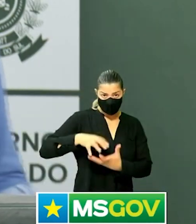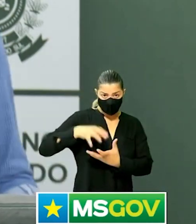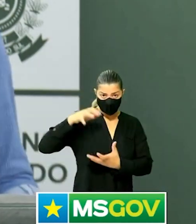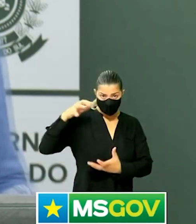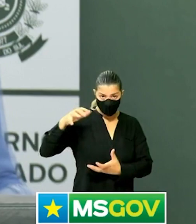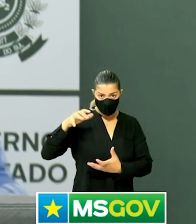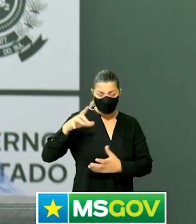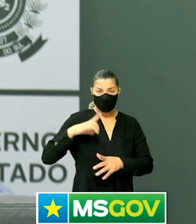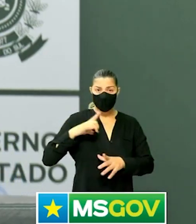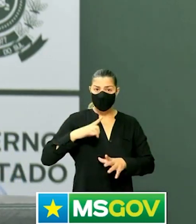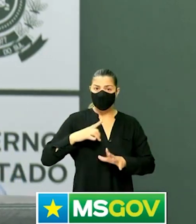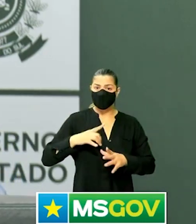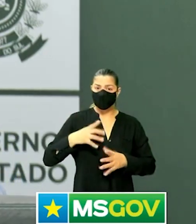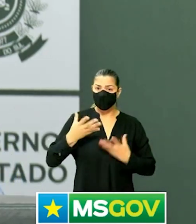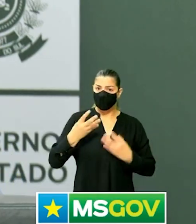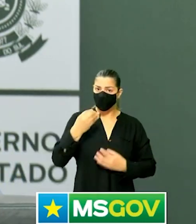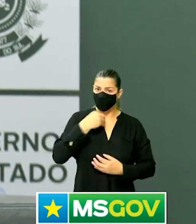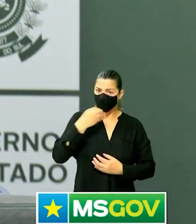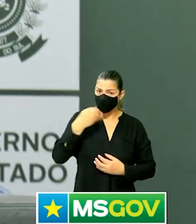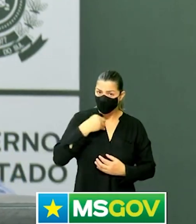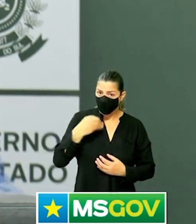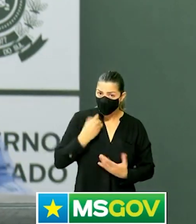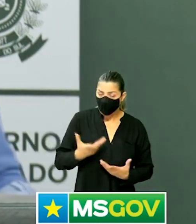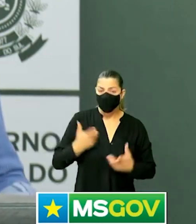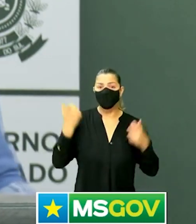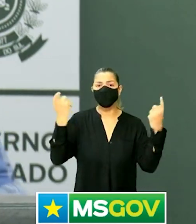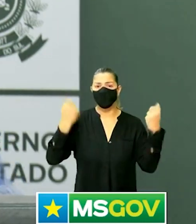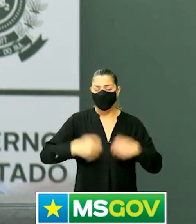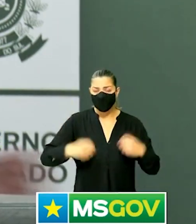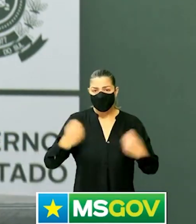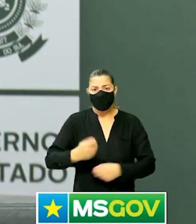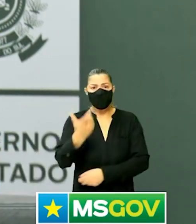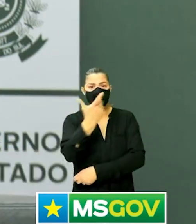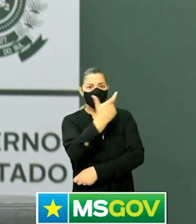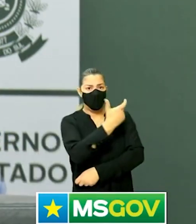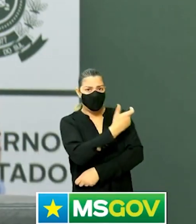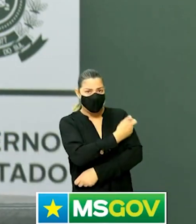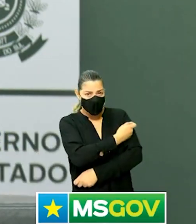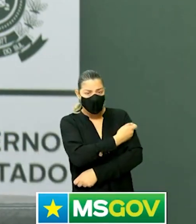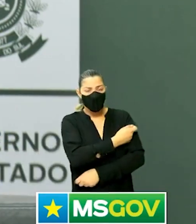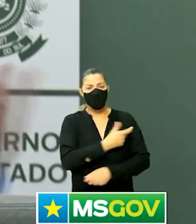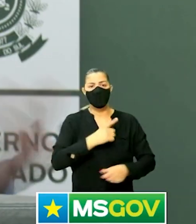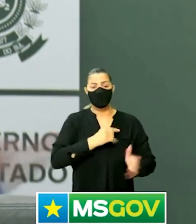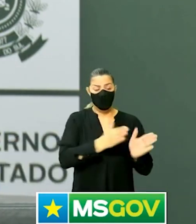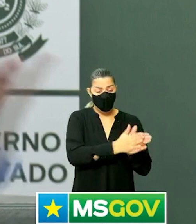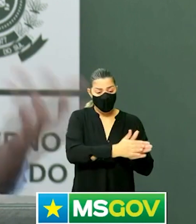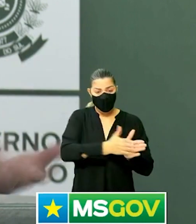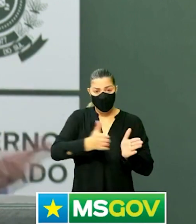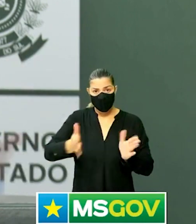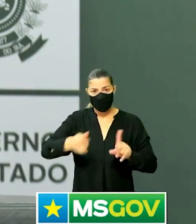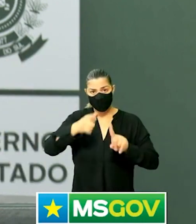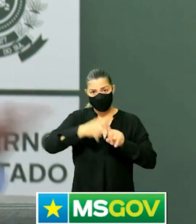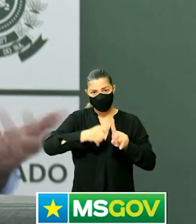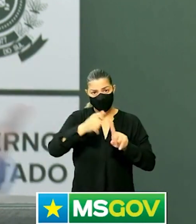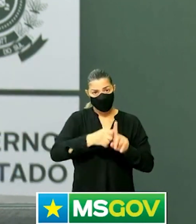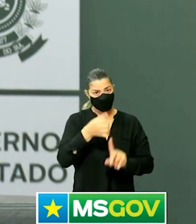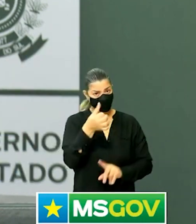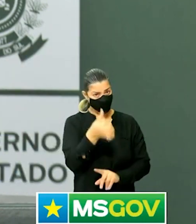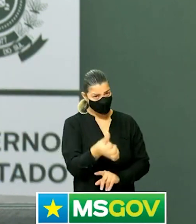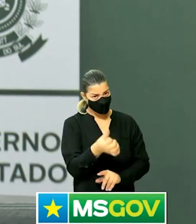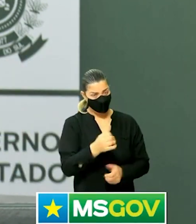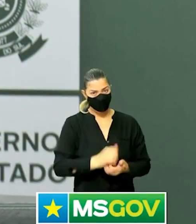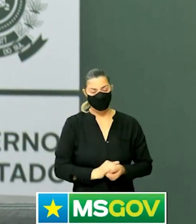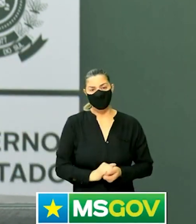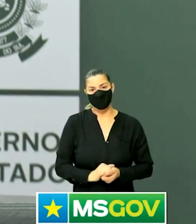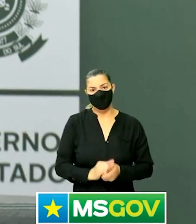após o sexto meses da aplicação da segunda dose nas vacinas e tem duas doses da vacina